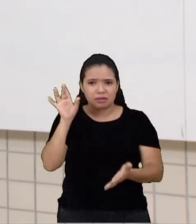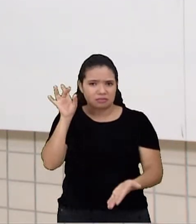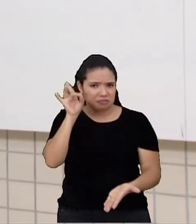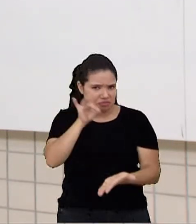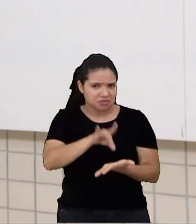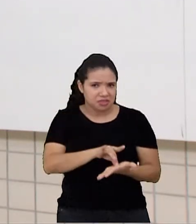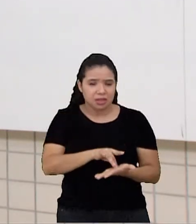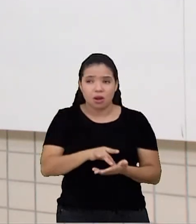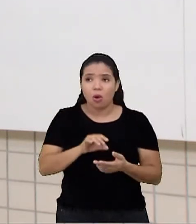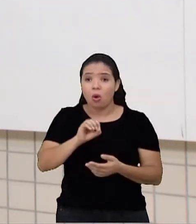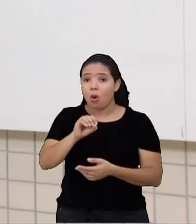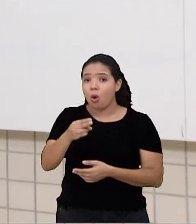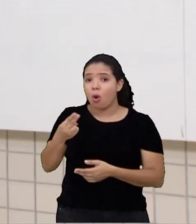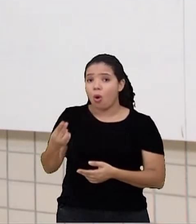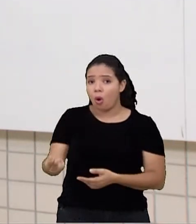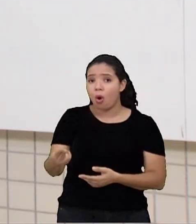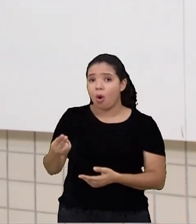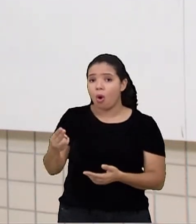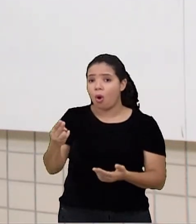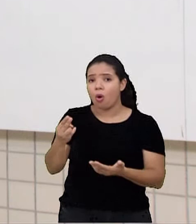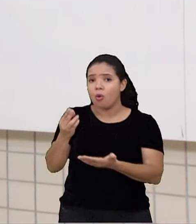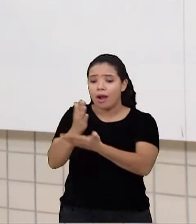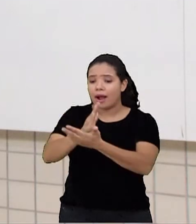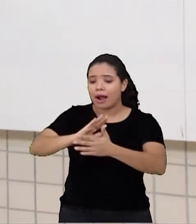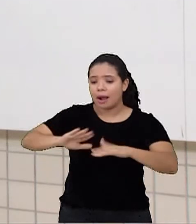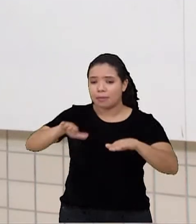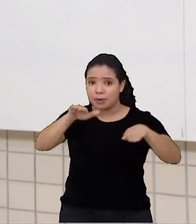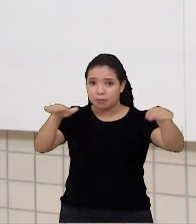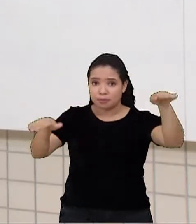evitada? Também pode sugerir